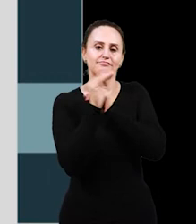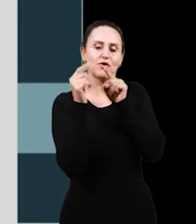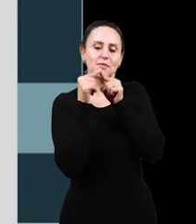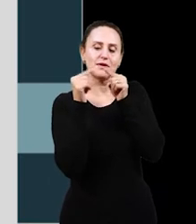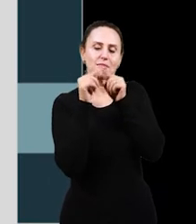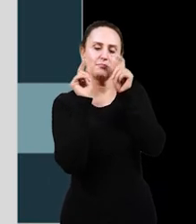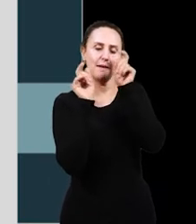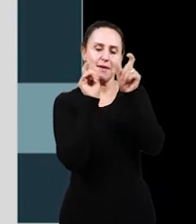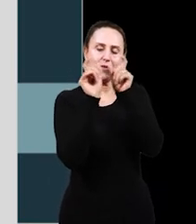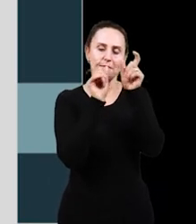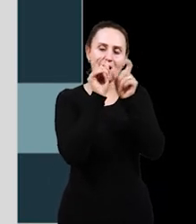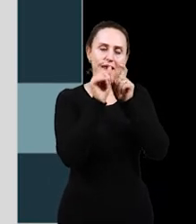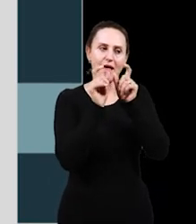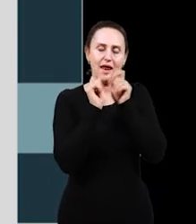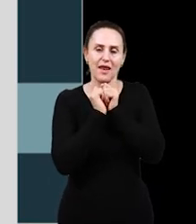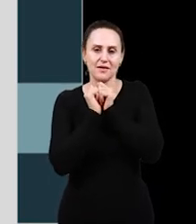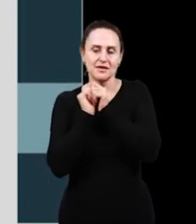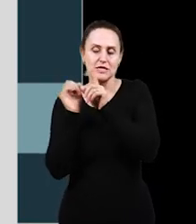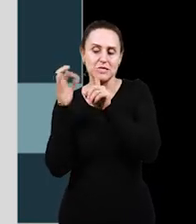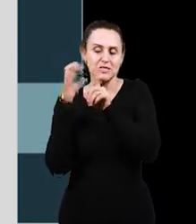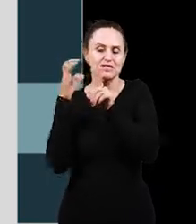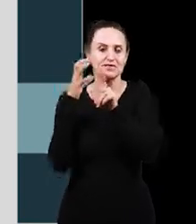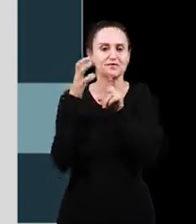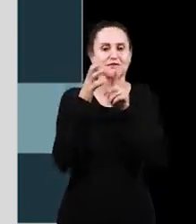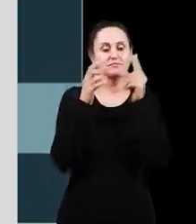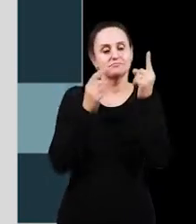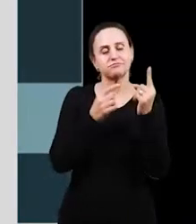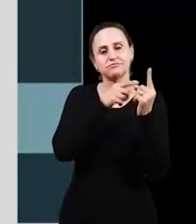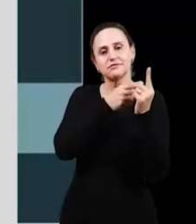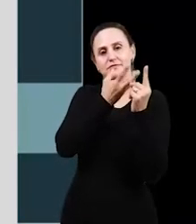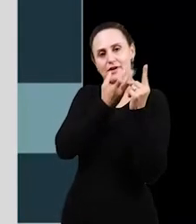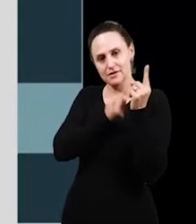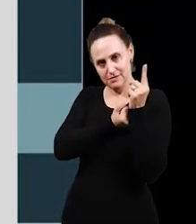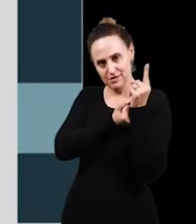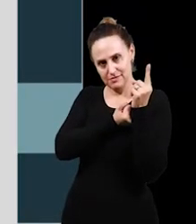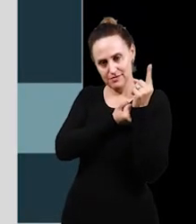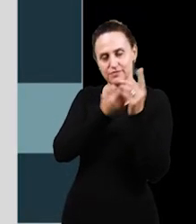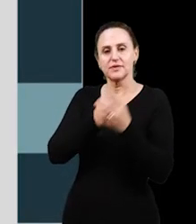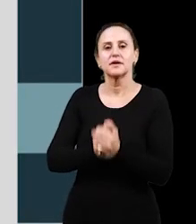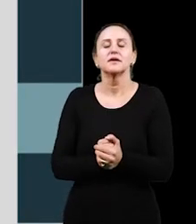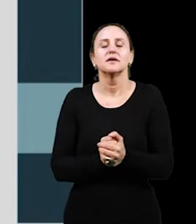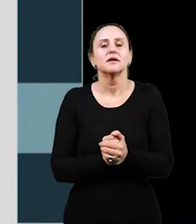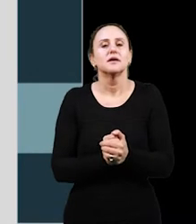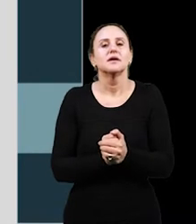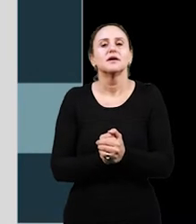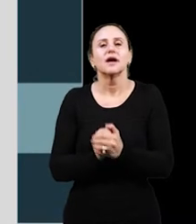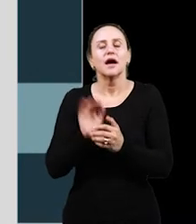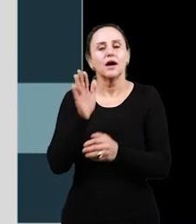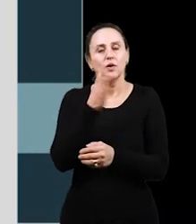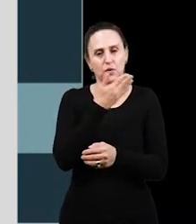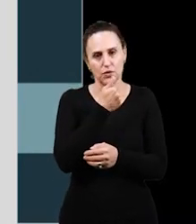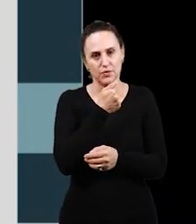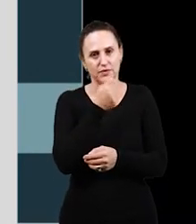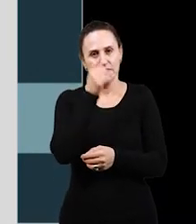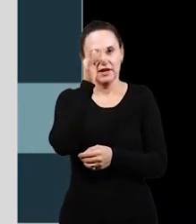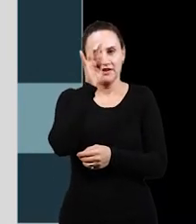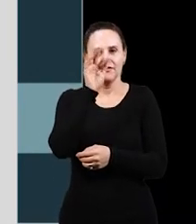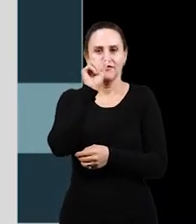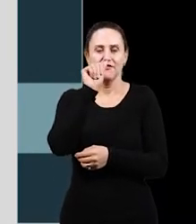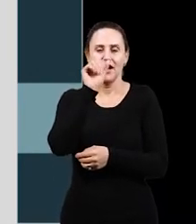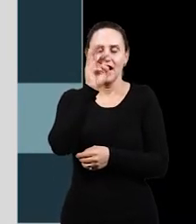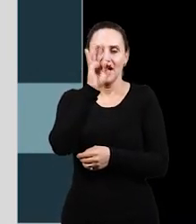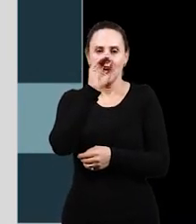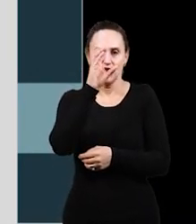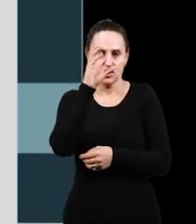palavras objetivando a provocar algum efeito de sentido no receptor a função fática é simplesmente do